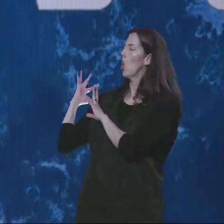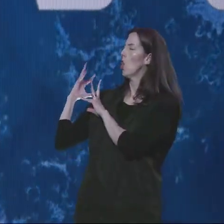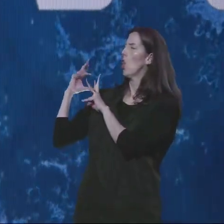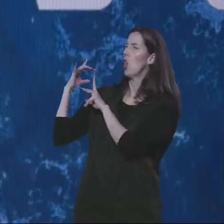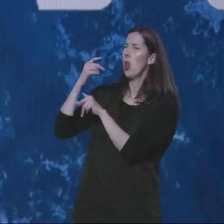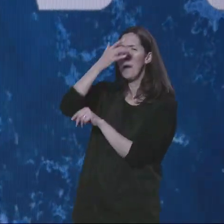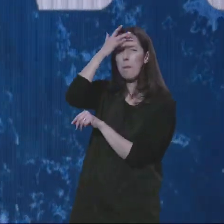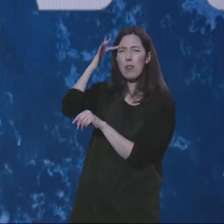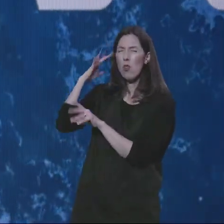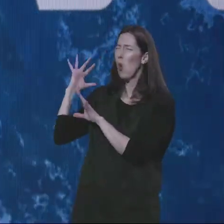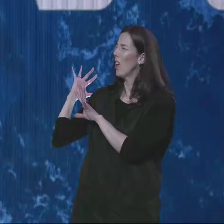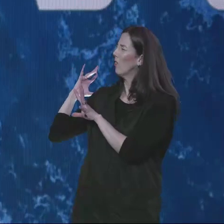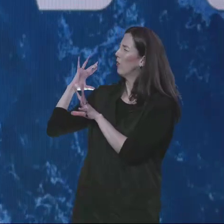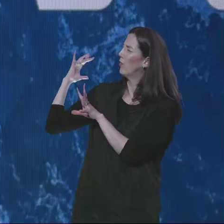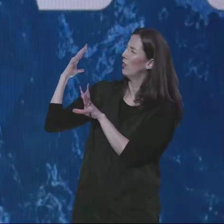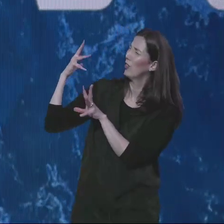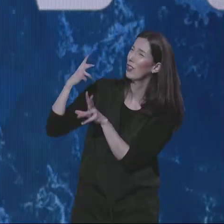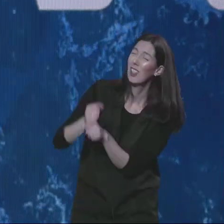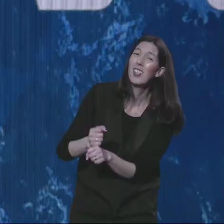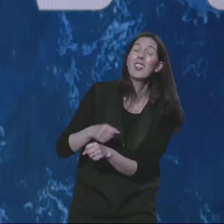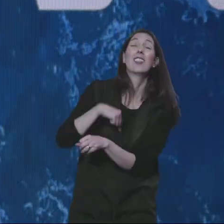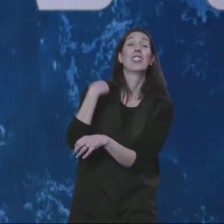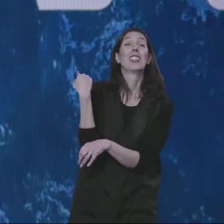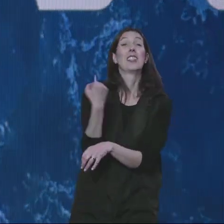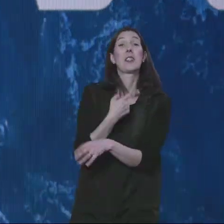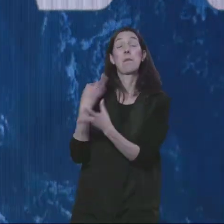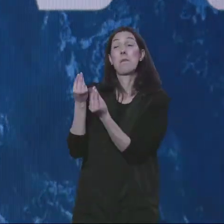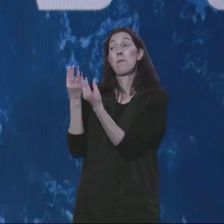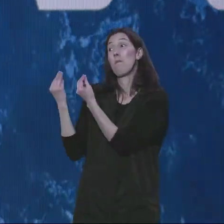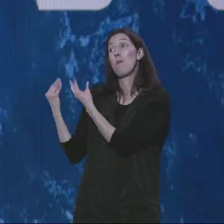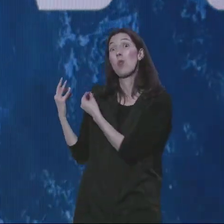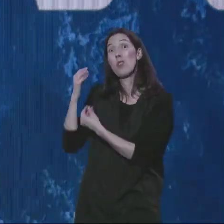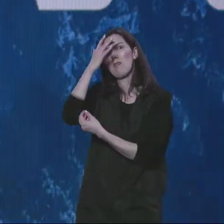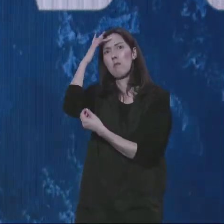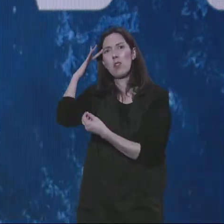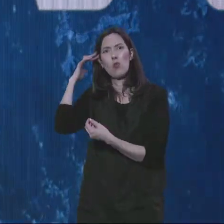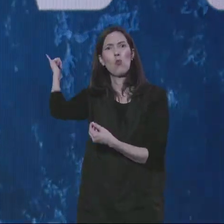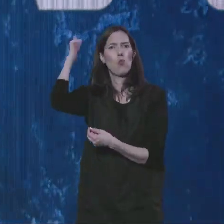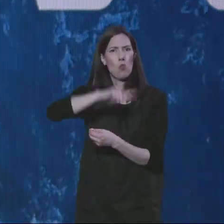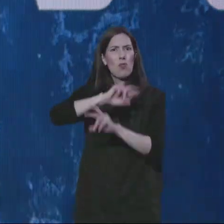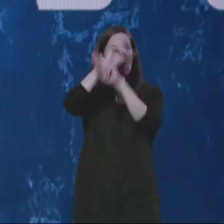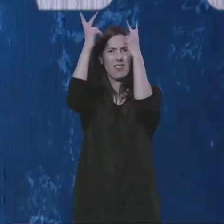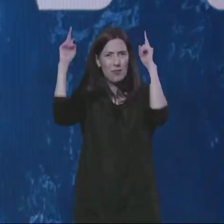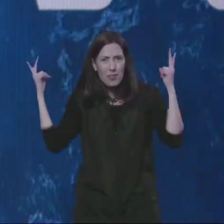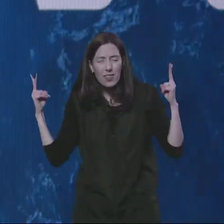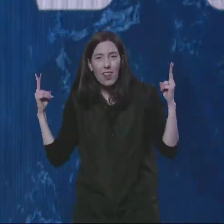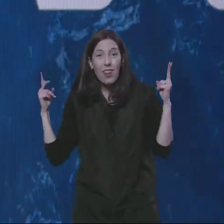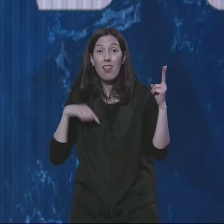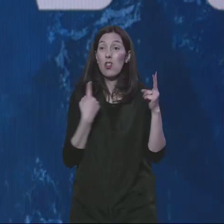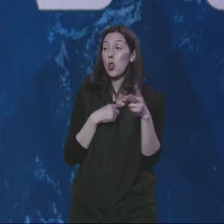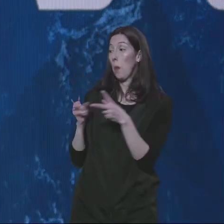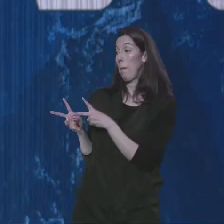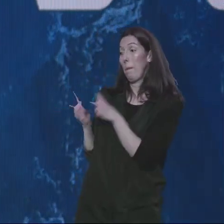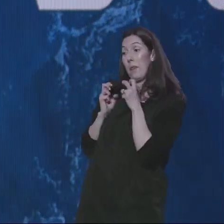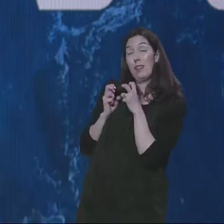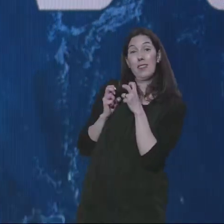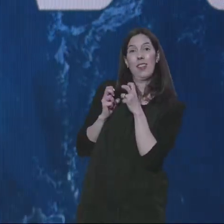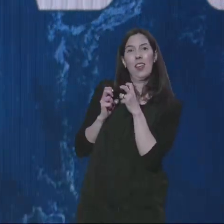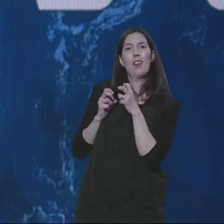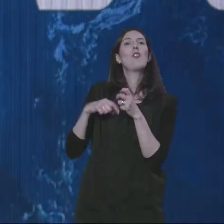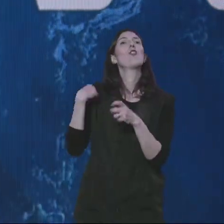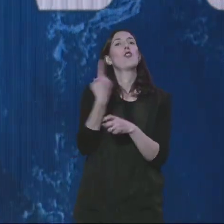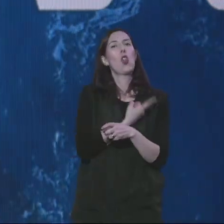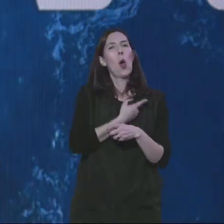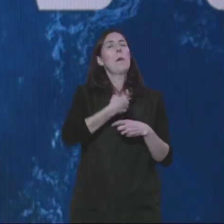uma vez que estamos rodeados por tão grande de nuvem de testemunhas, os homens, os heróis da fé, livremos-nos